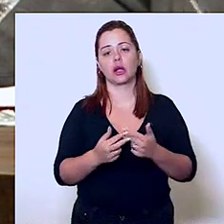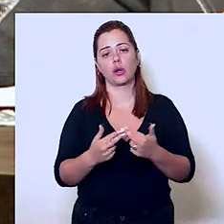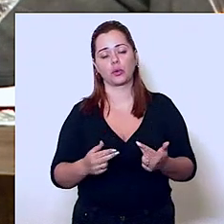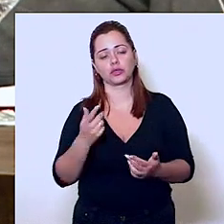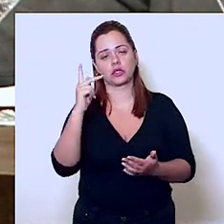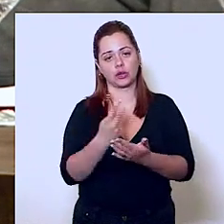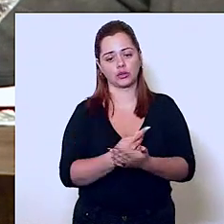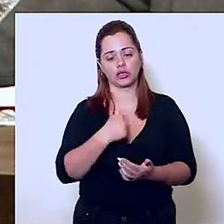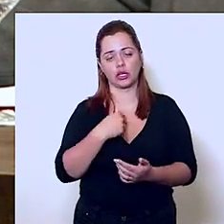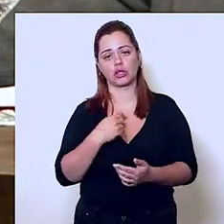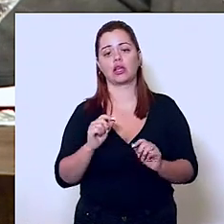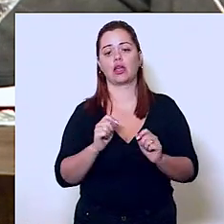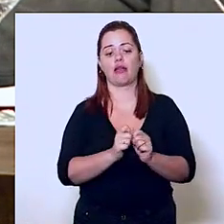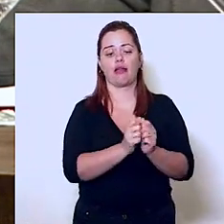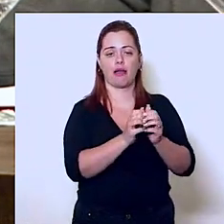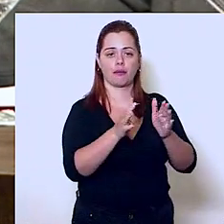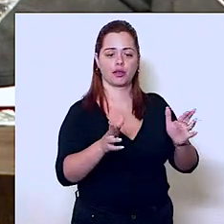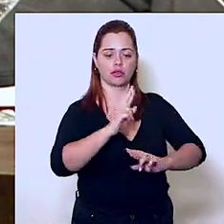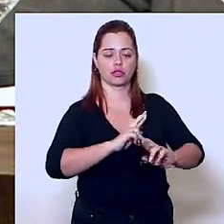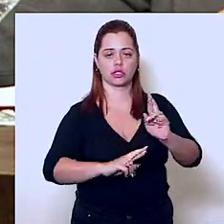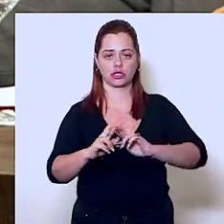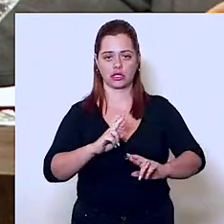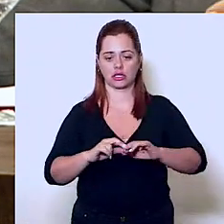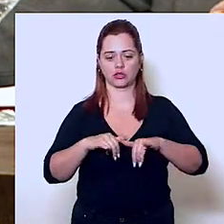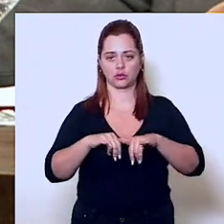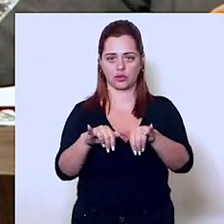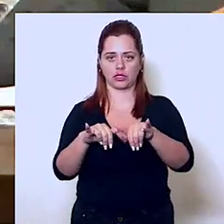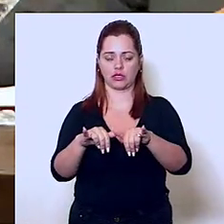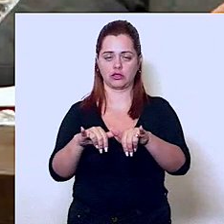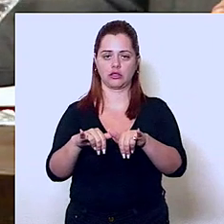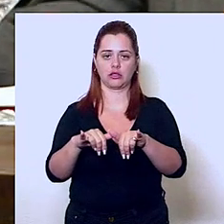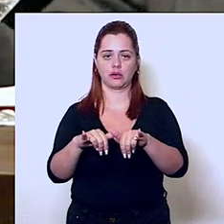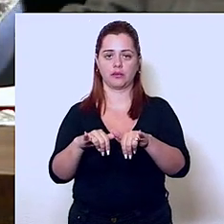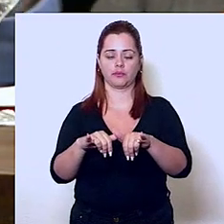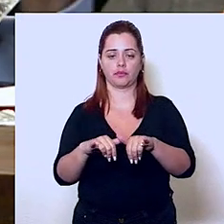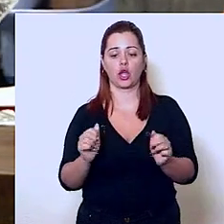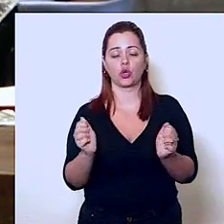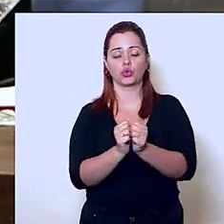que foi a abertura das relações comerciais com o Iraque, que rendeu